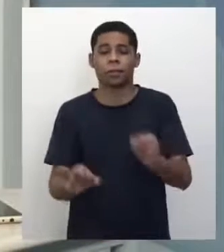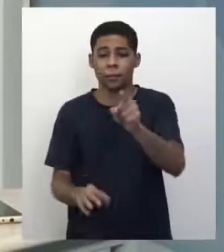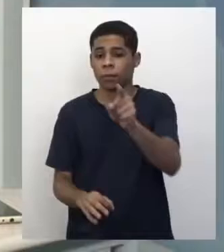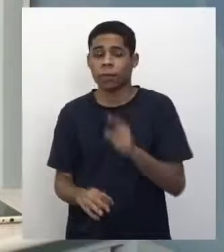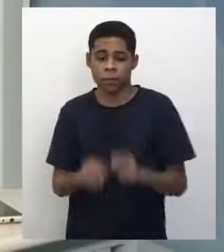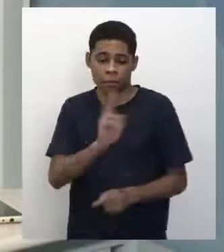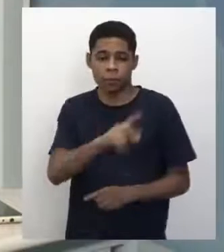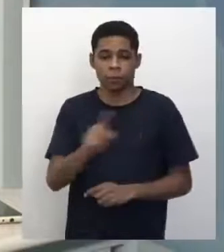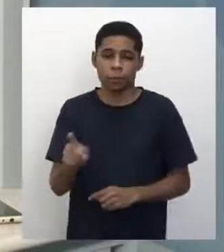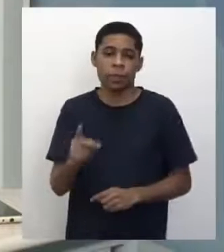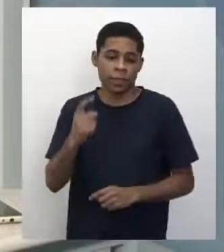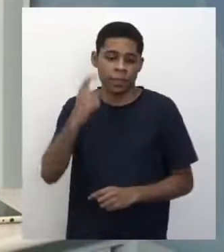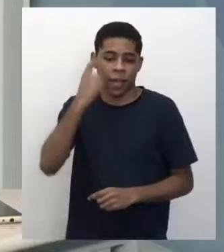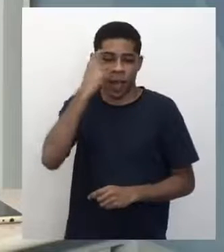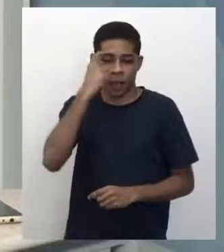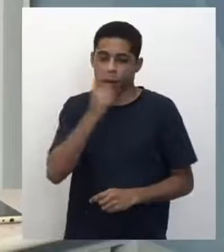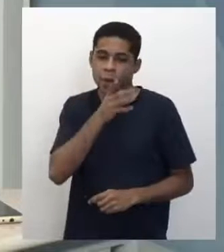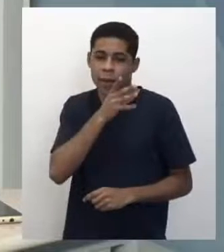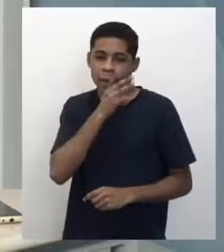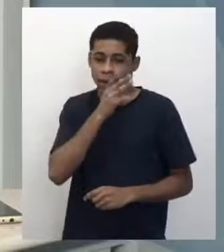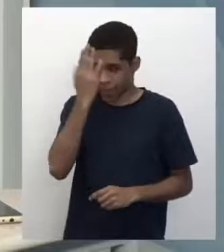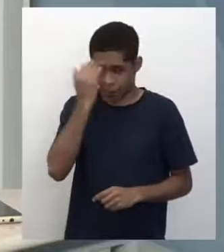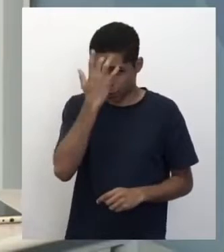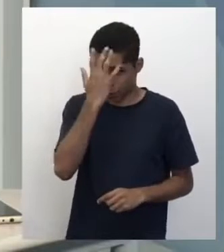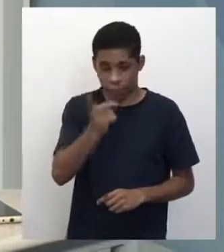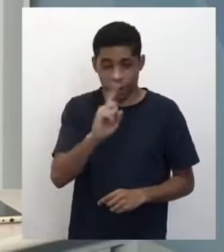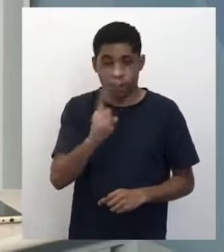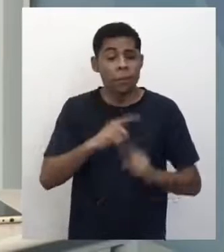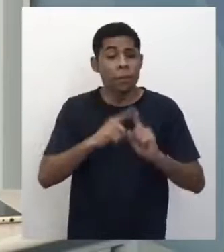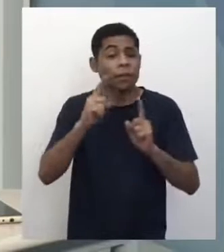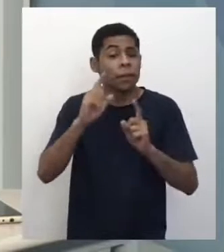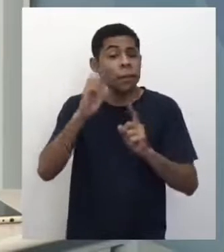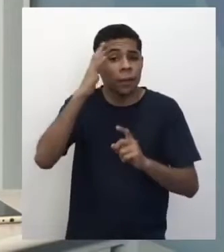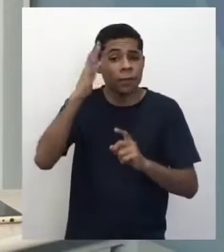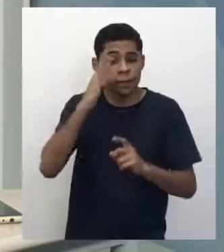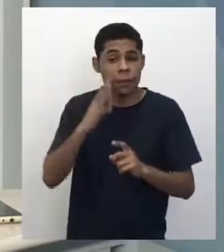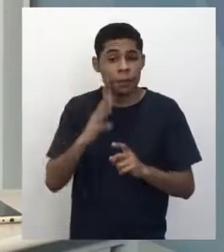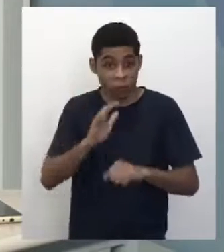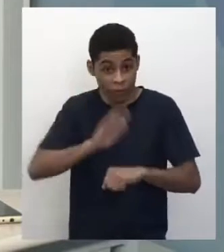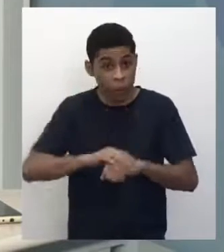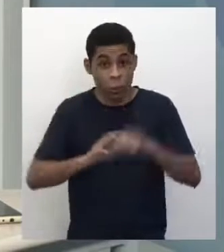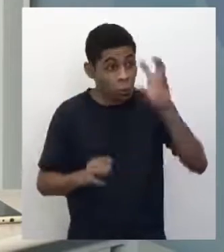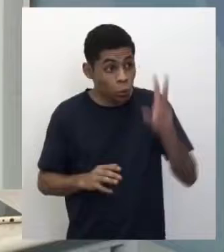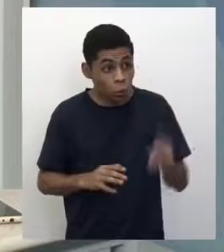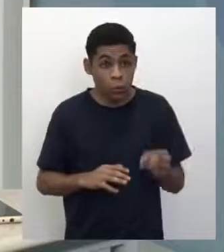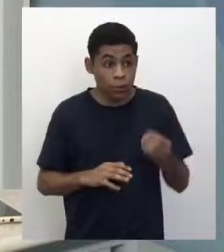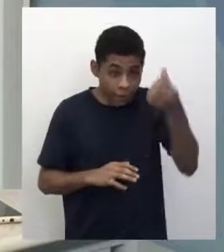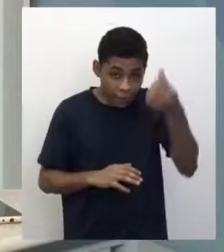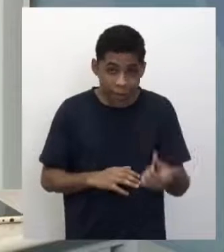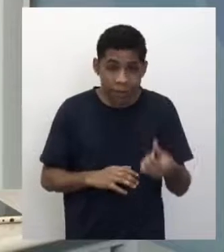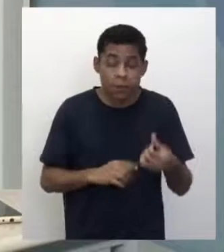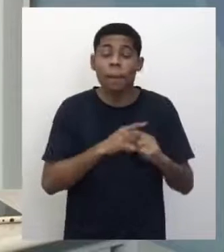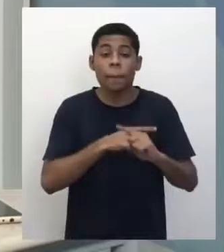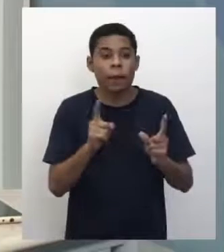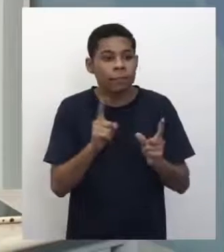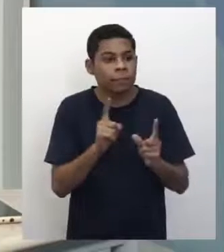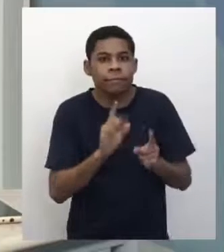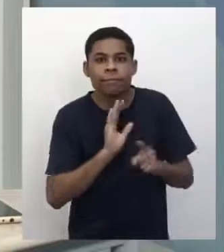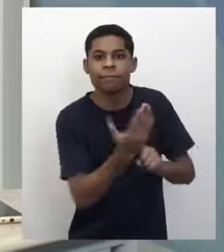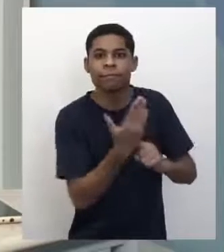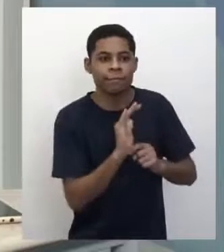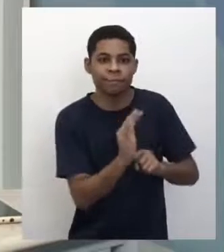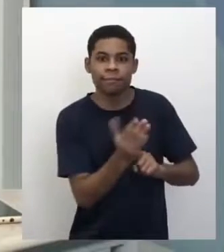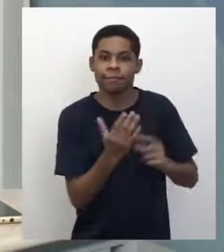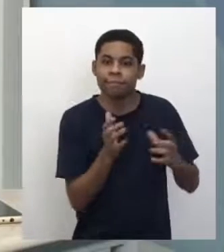devem conhecer, não é fácil, né? Agora, imagina fazer tudo isso de uma forma colaborativa, né? Muito bacana.